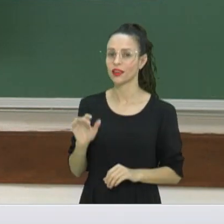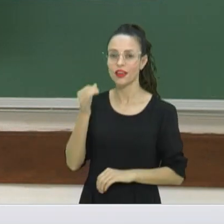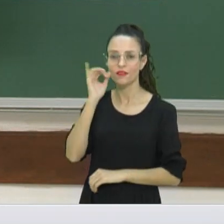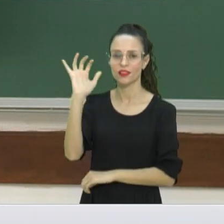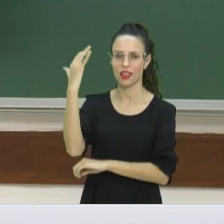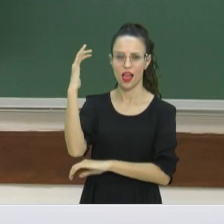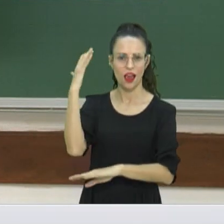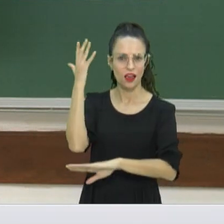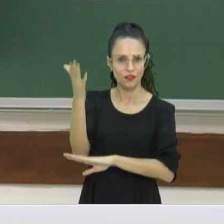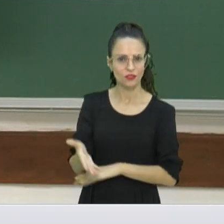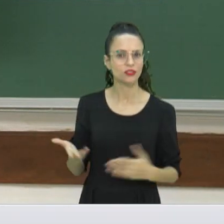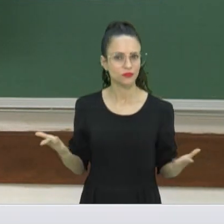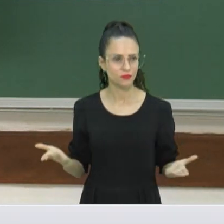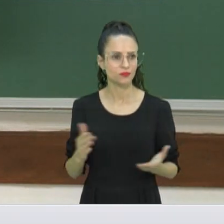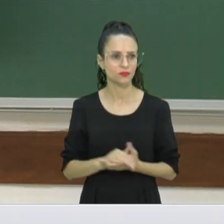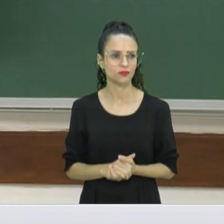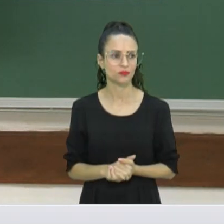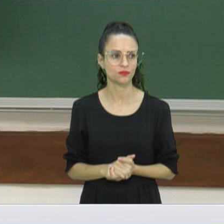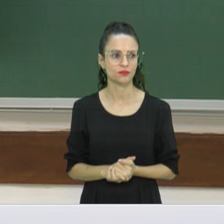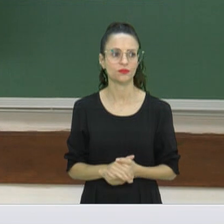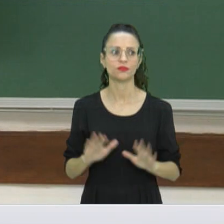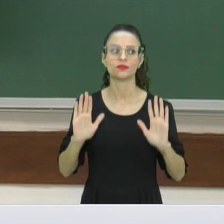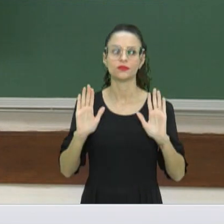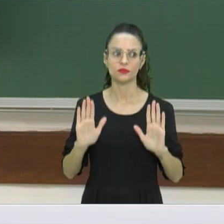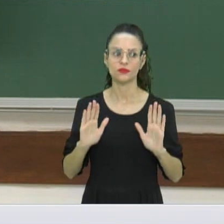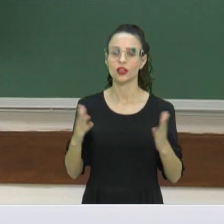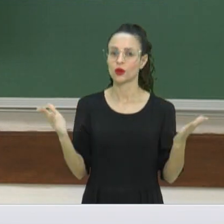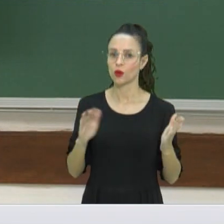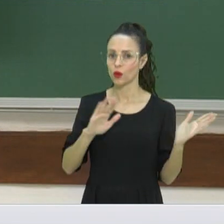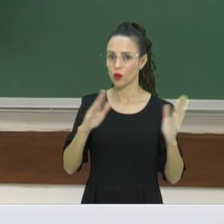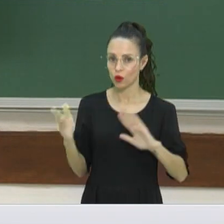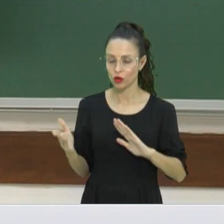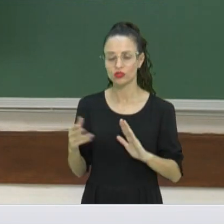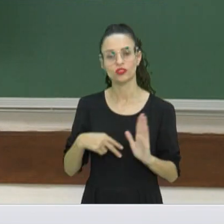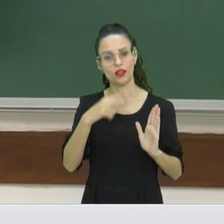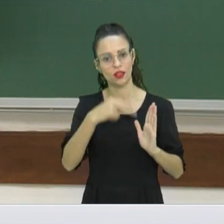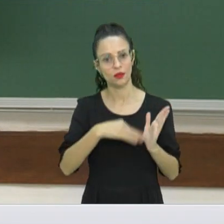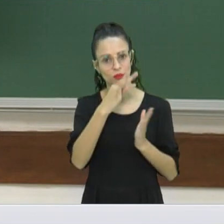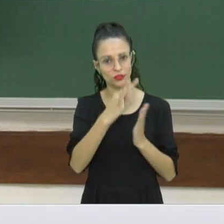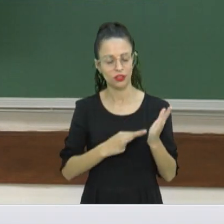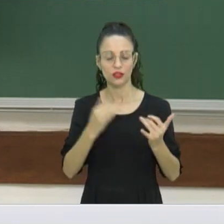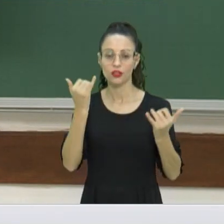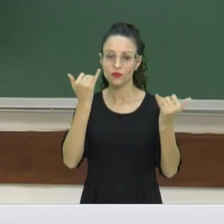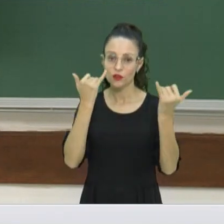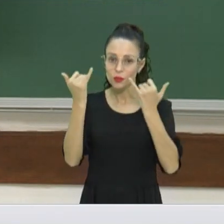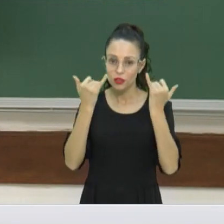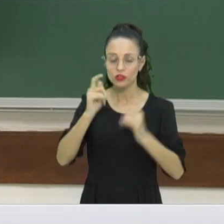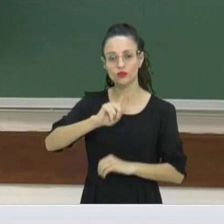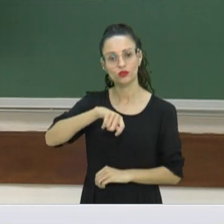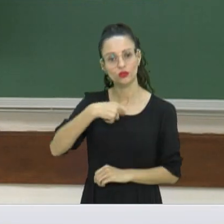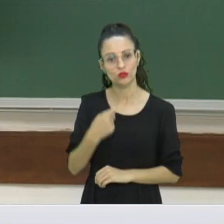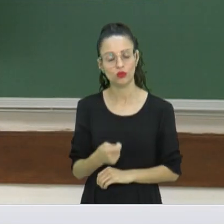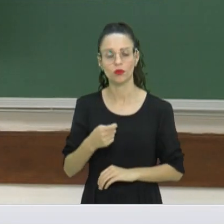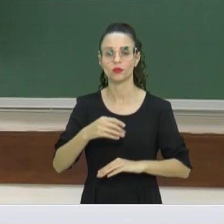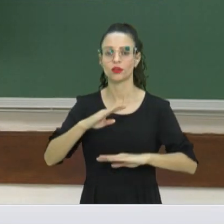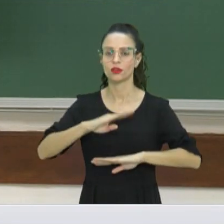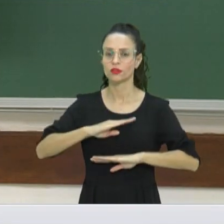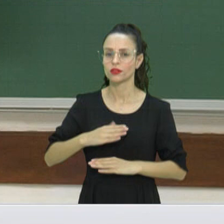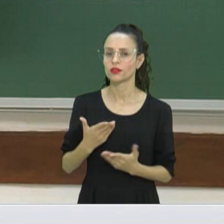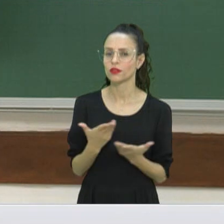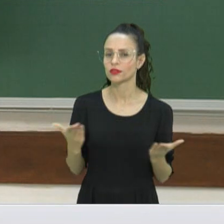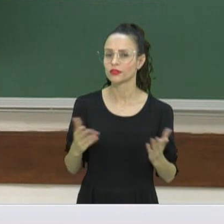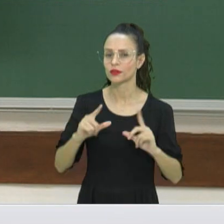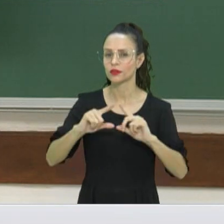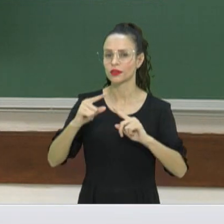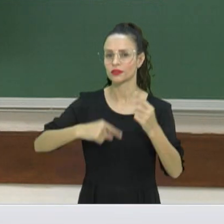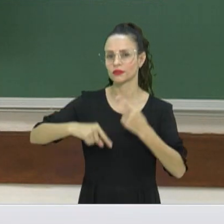Tanta coisa acontece, né? Pessoal, hoje nós lemos textos informativos sobre as condições da reciclagem